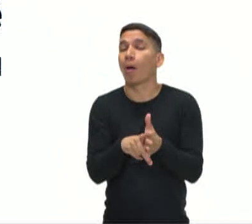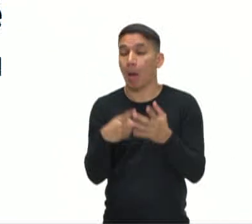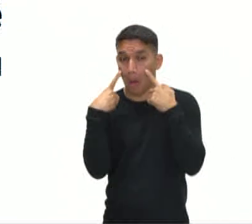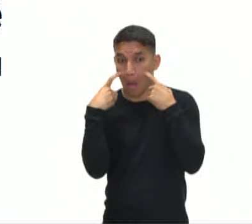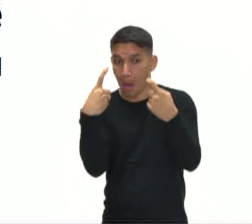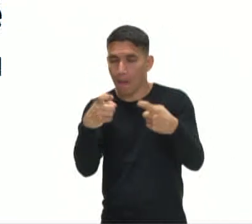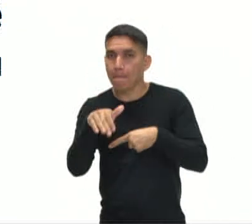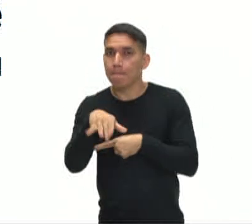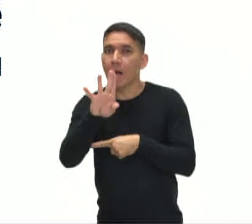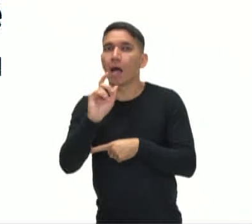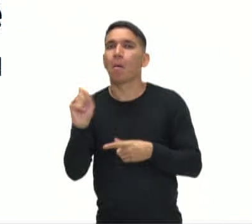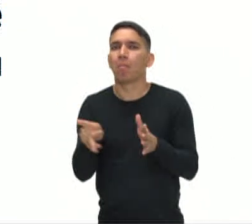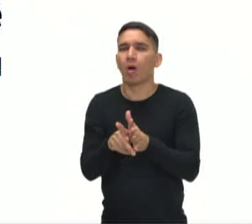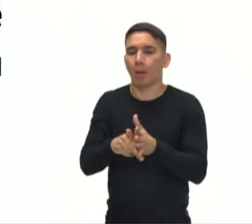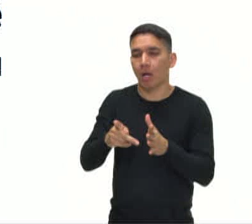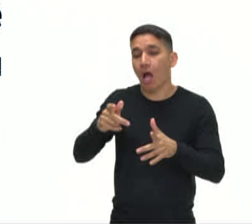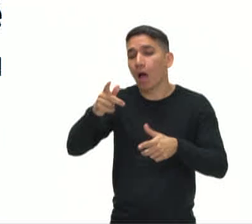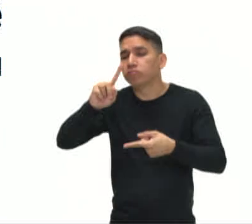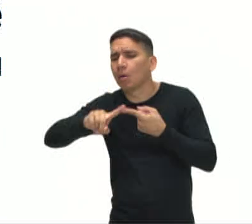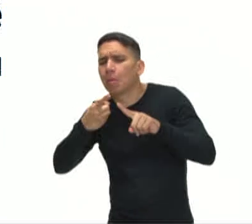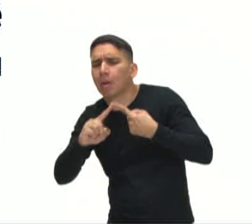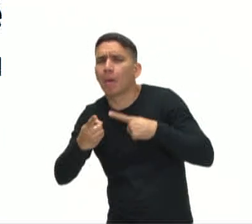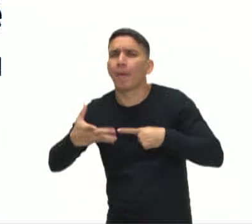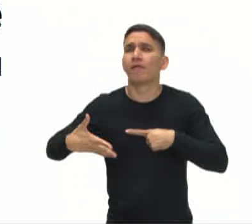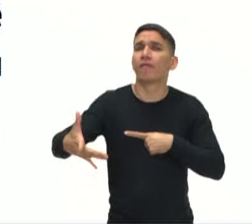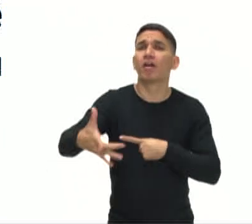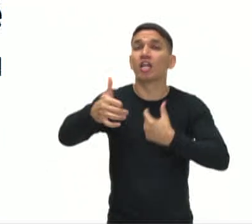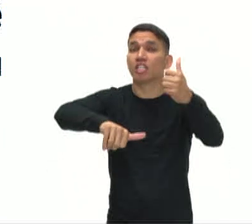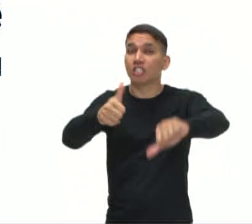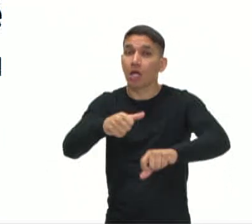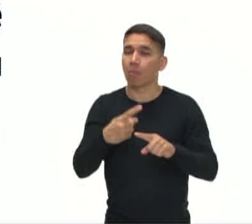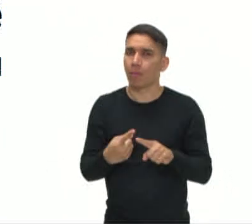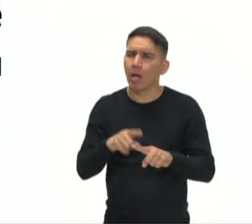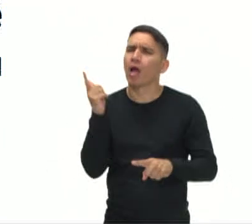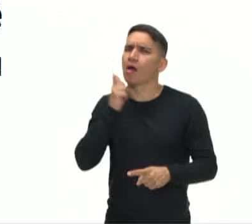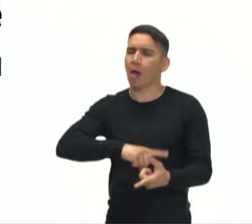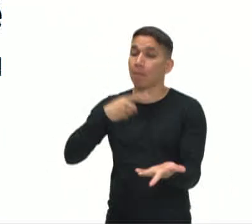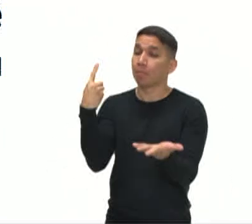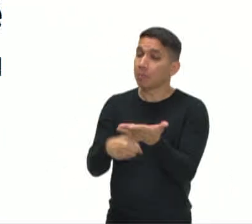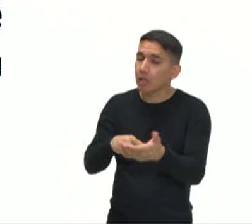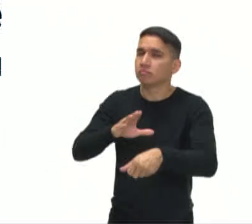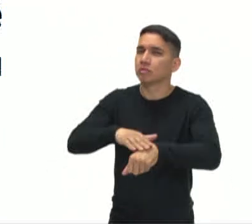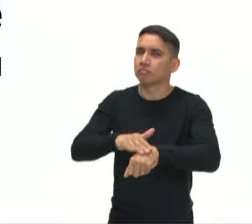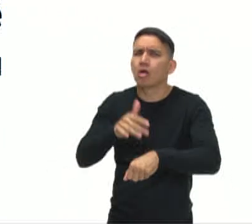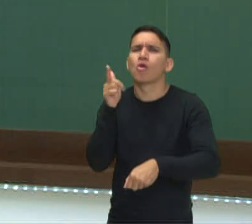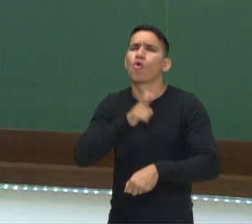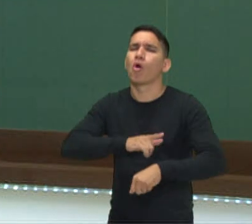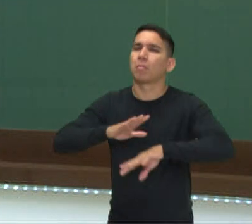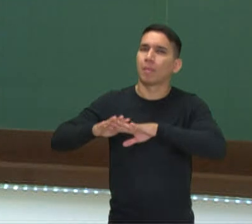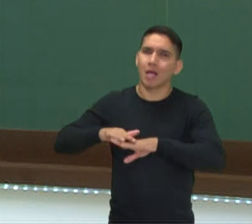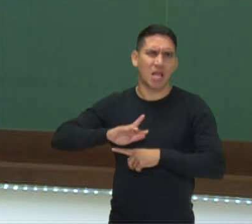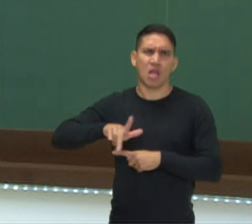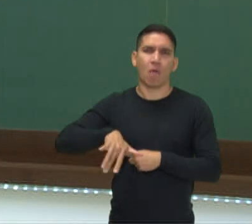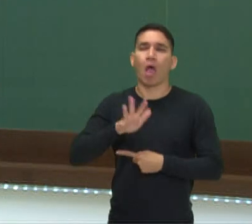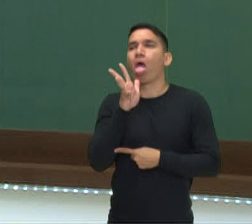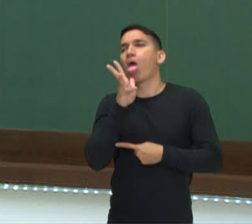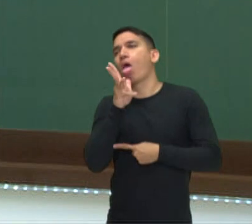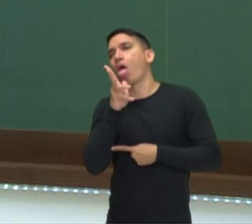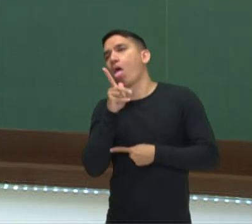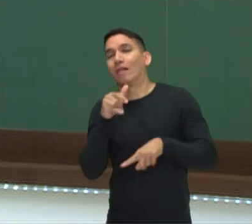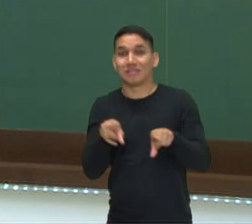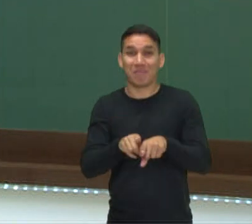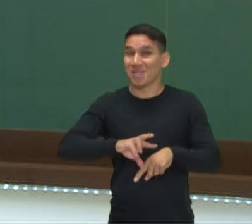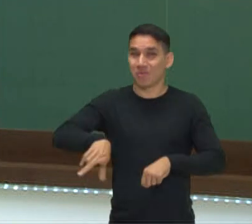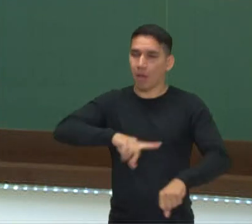cinética química, pois sua velocidade pode ser medida com exatidão. Então, como ela não é muito devagar nem super rápida, a gente